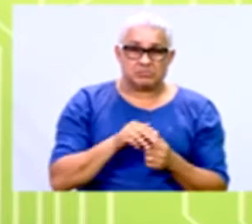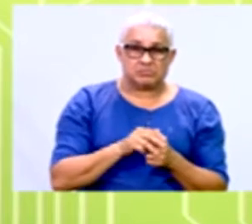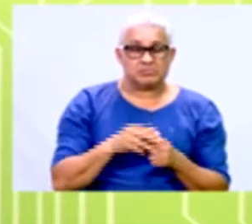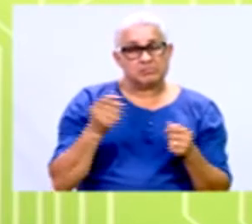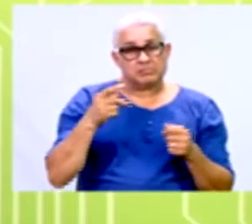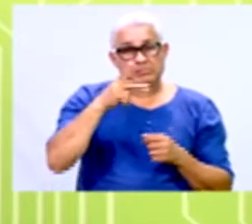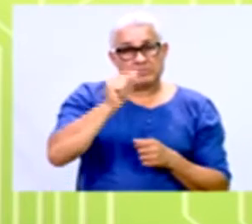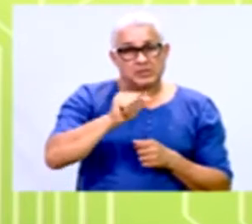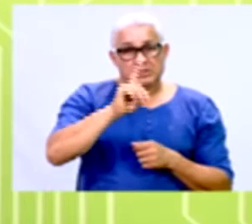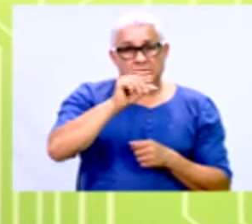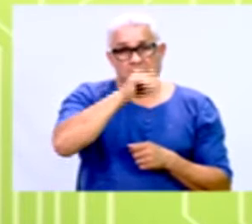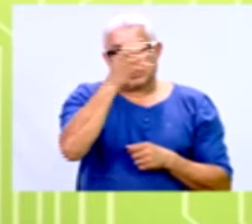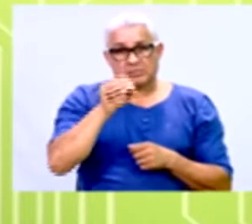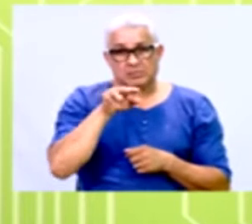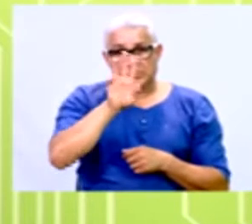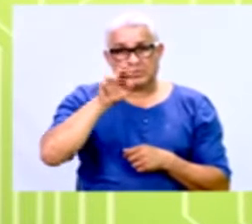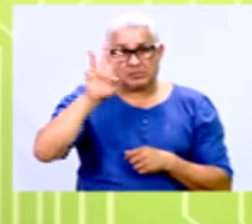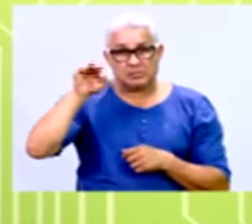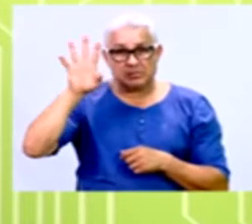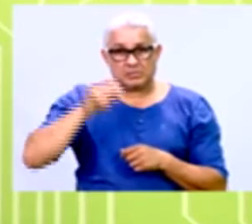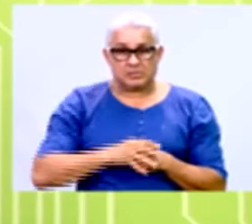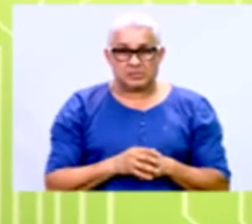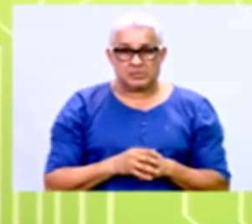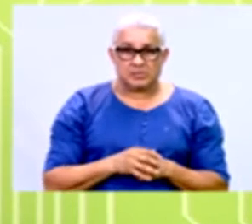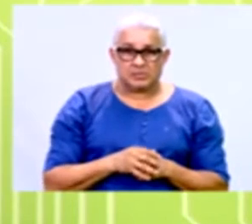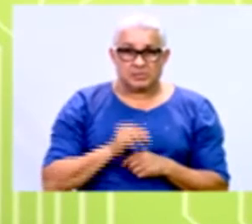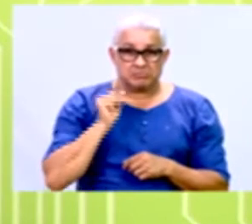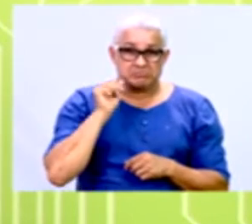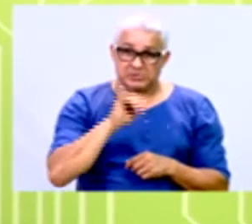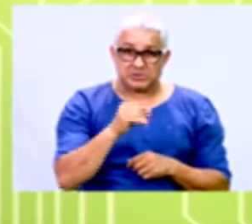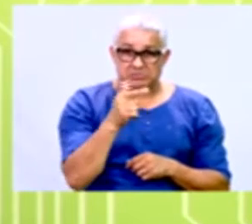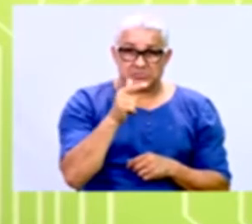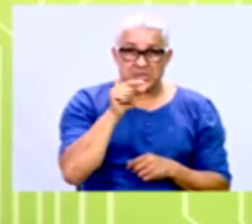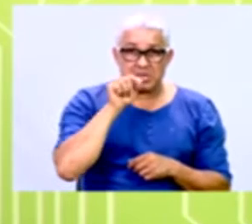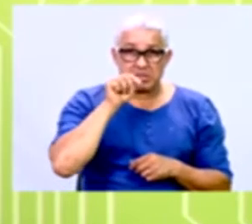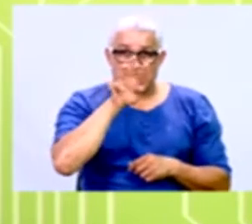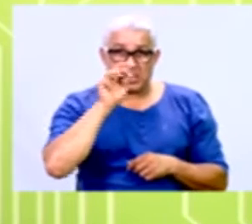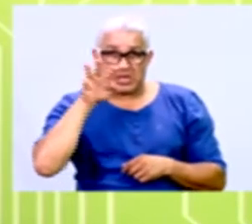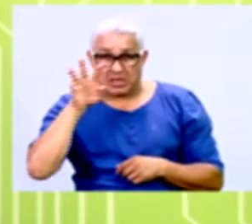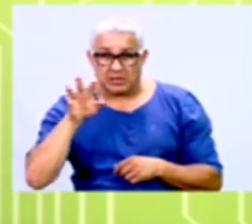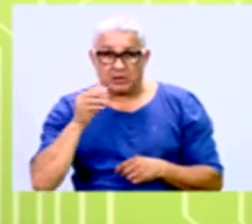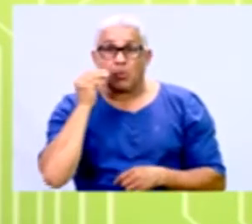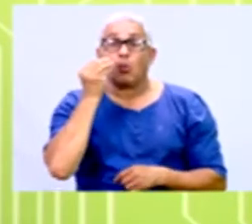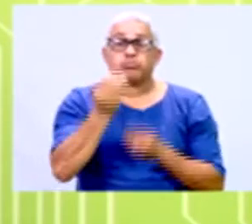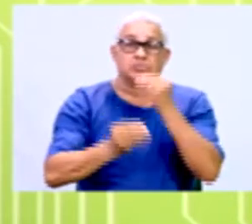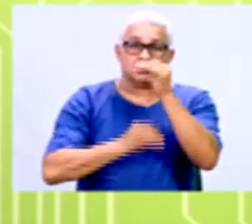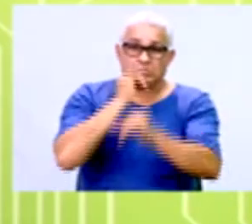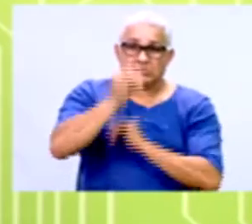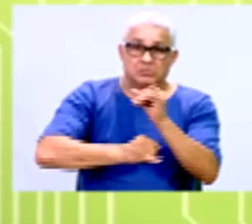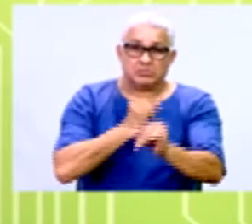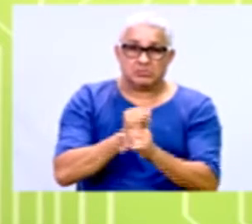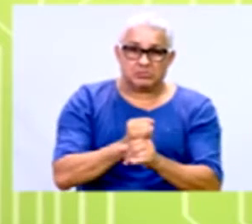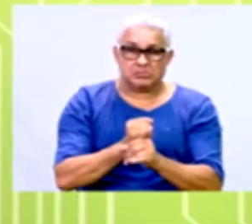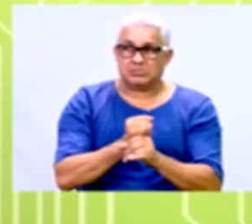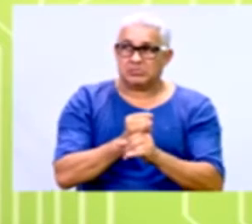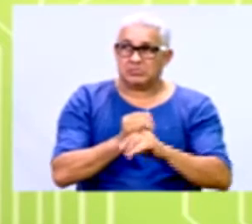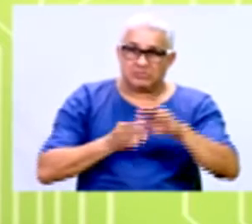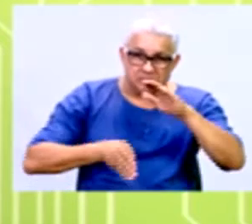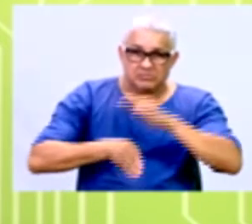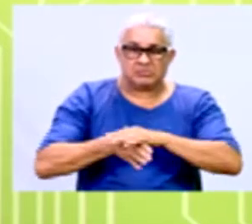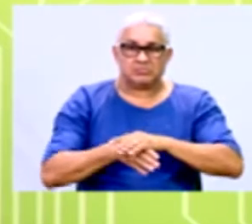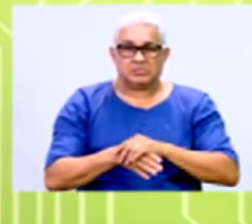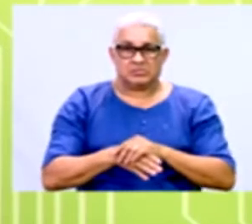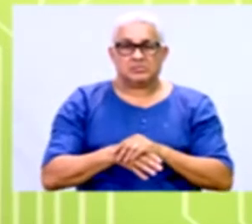padrão www, né? Praticamente quase nada se você precisa acessar a internet. Então, é um padrão que